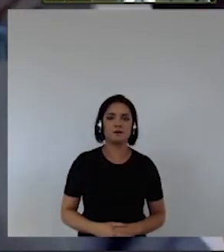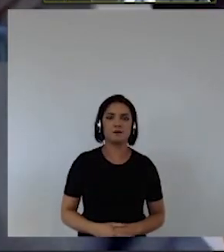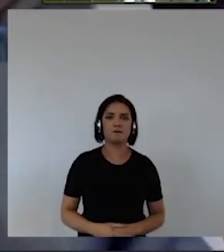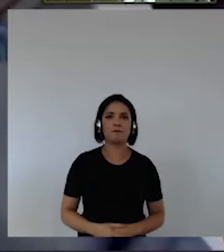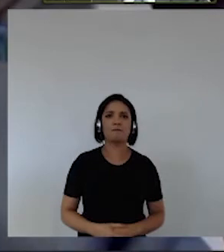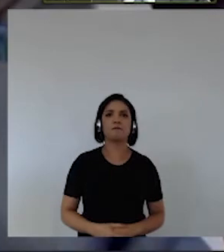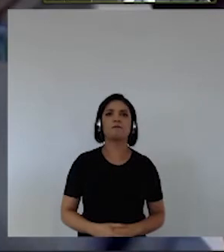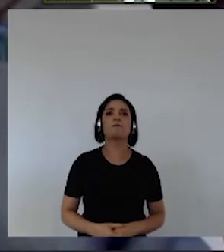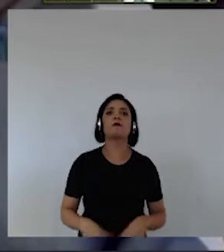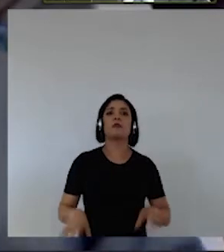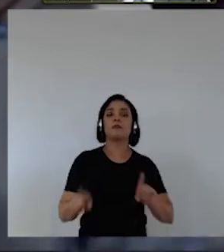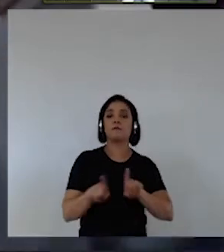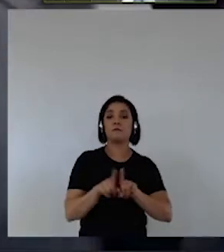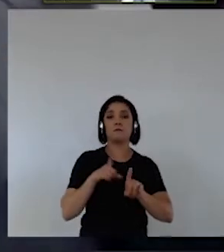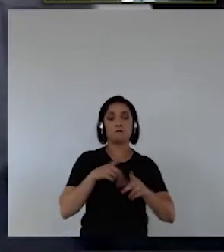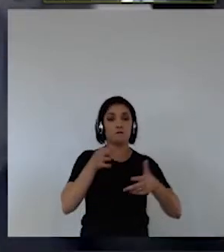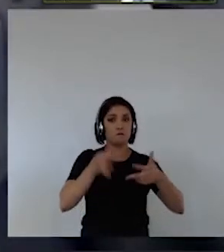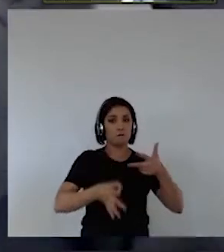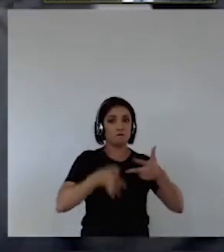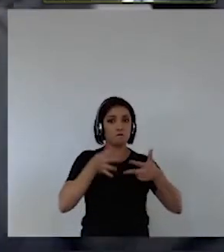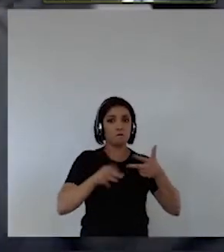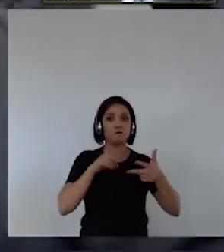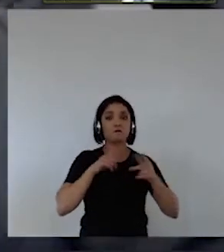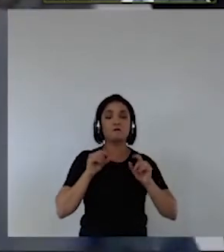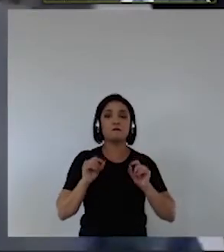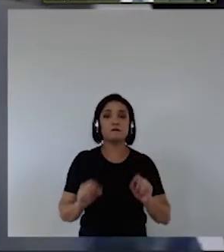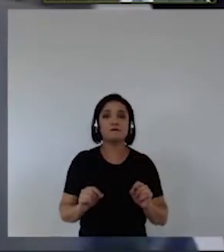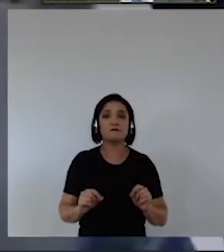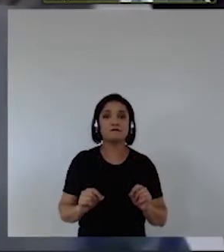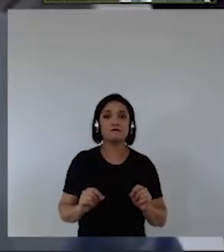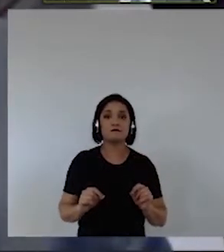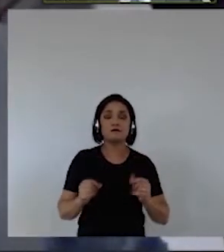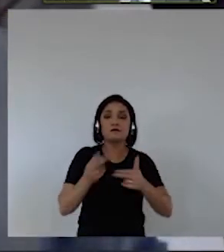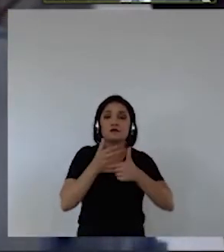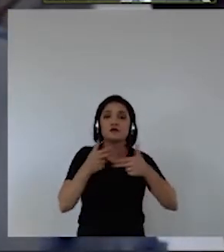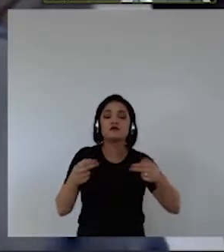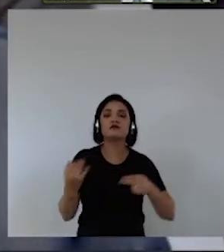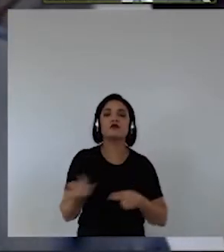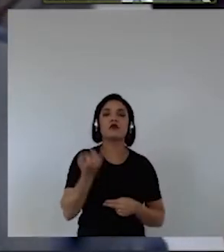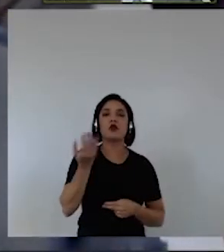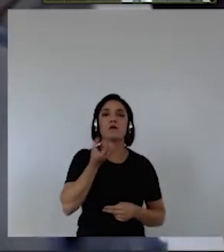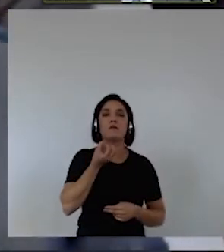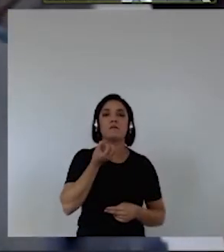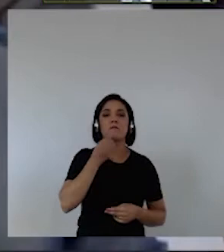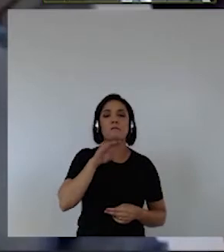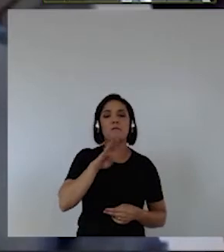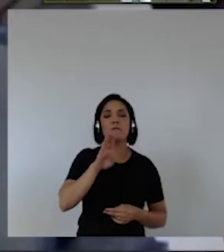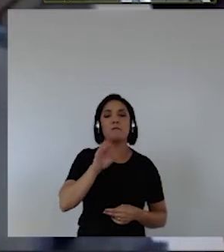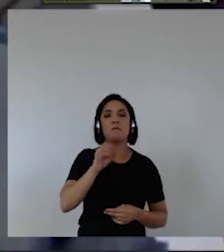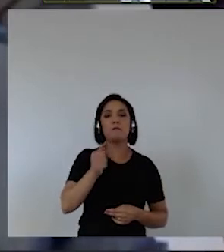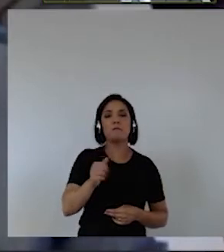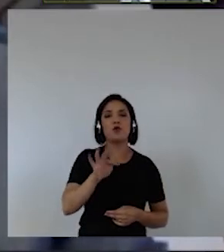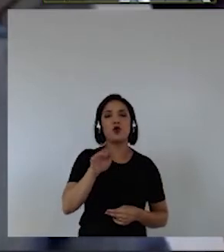Independentemente de se é arbitragem ou poder judiciário, nós temos uma coluna basilar do nosso direito, que é a boa-fé. Então, sempre oriente ao seu cliente